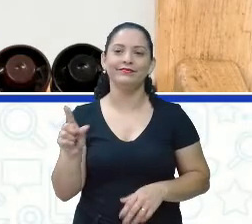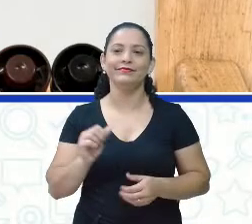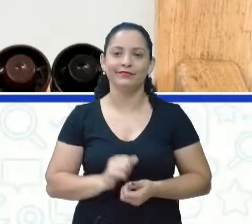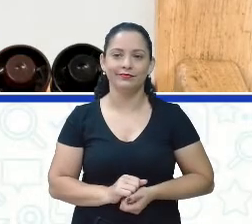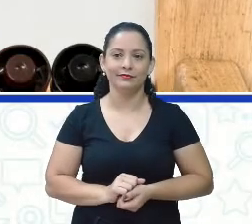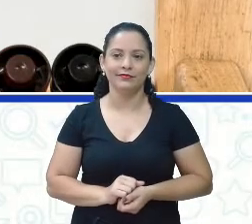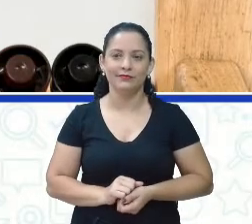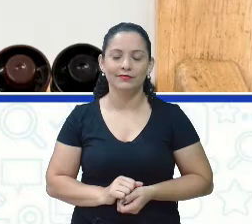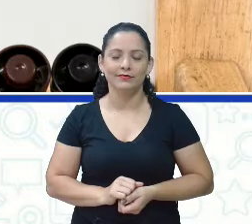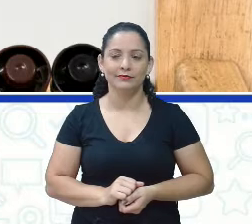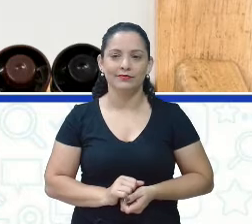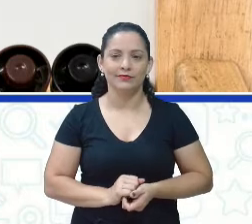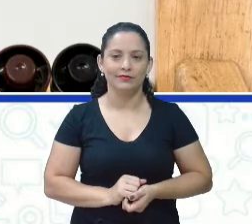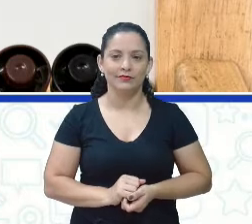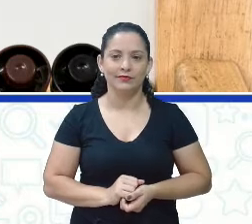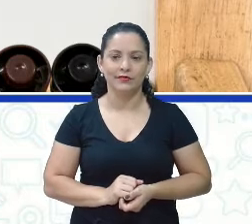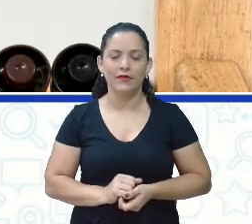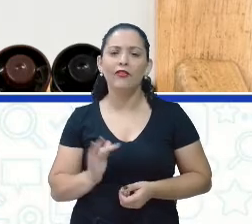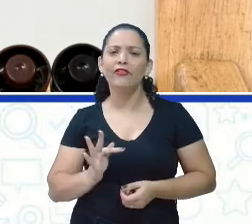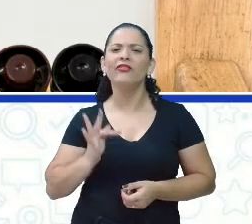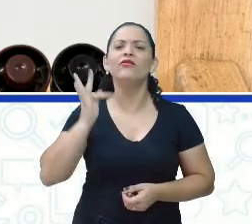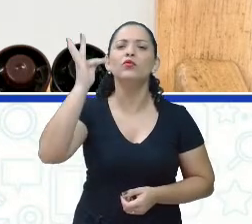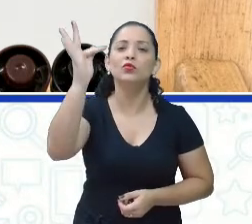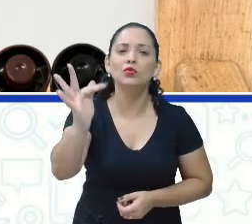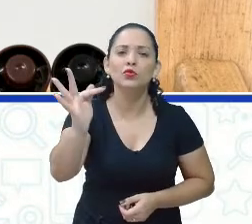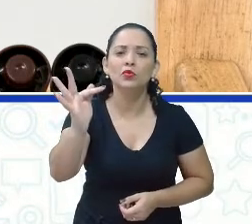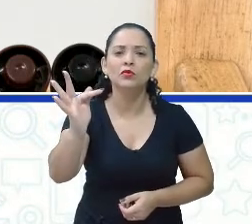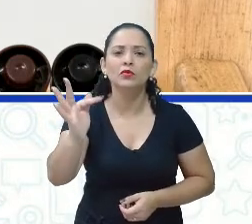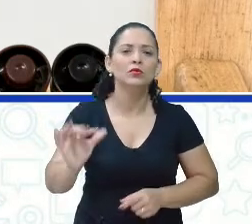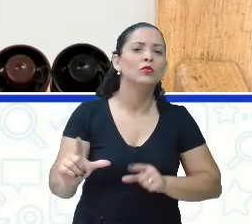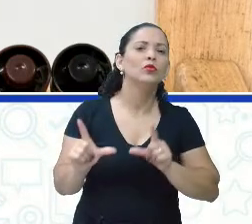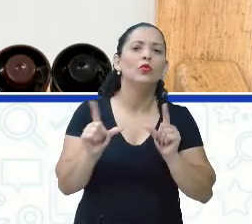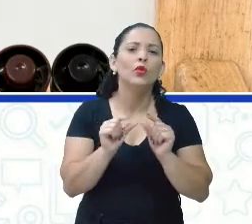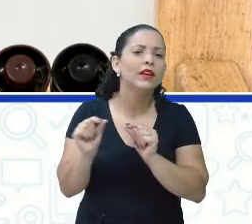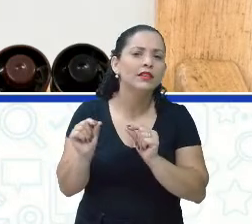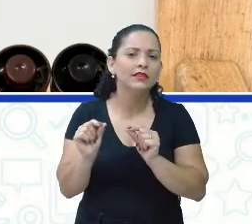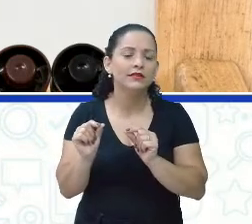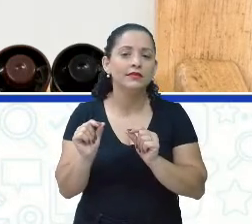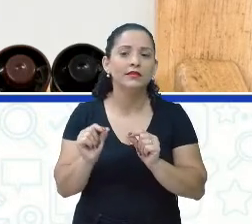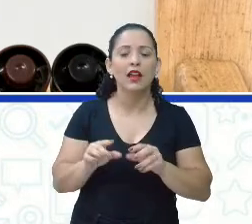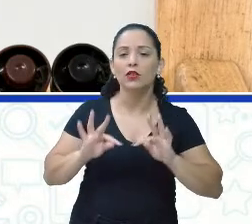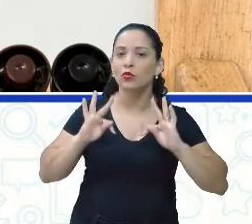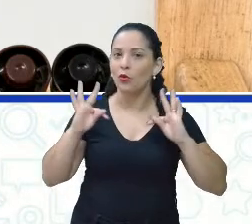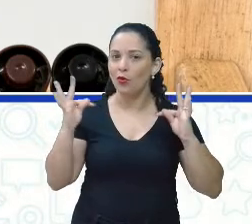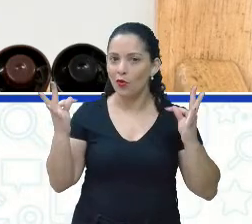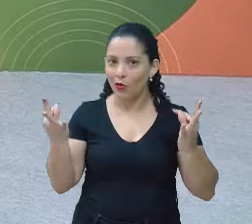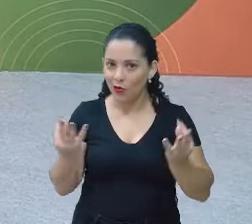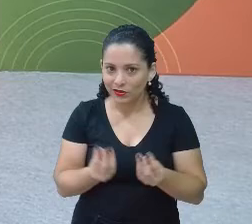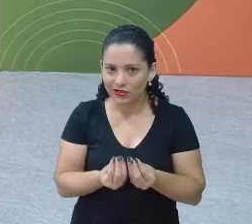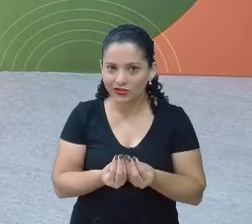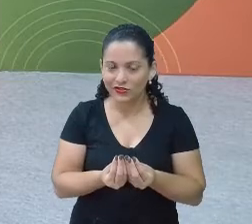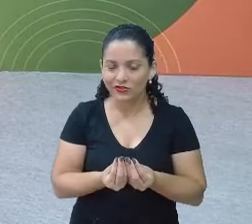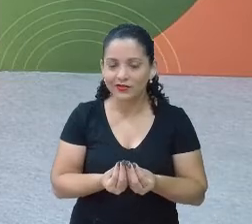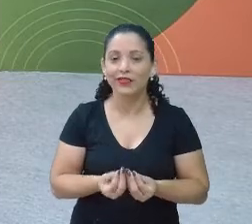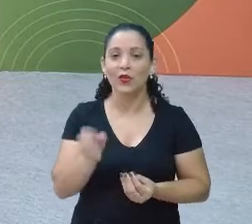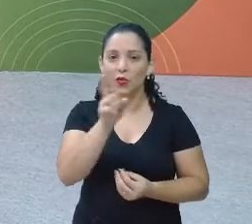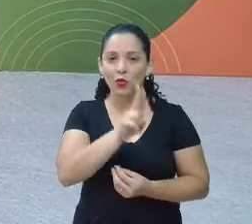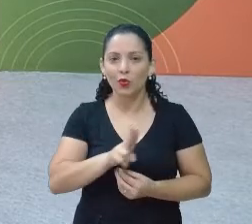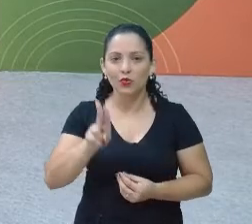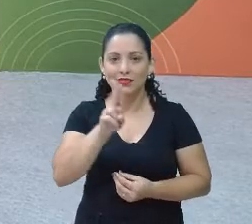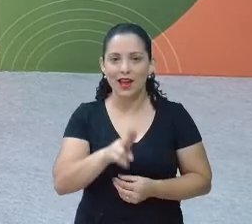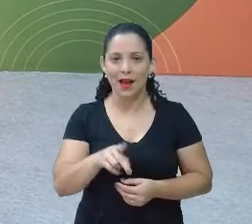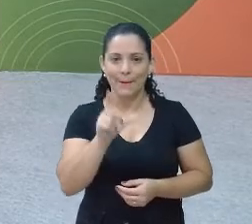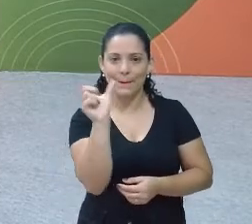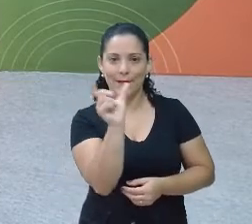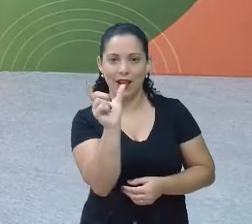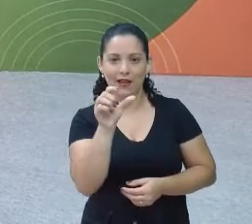gente pode fazer do futuro é o seguinte, tudo ele, todas. A gente vai colocar o will be, tá?